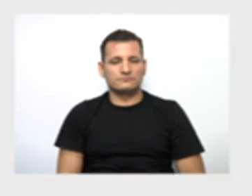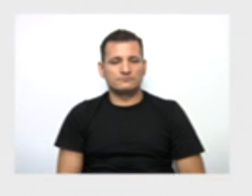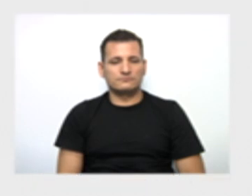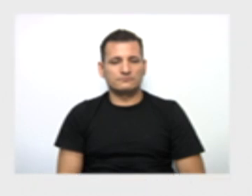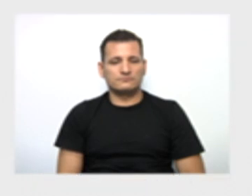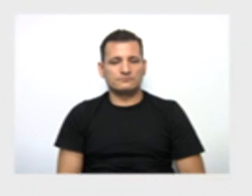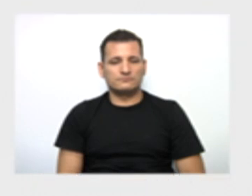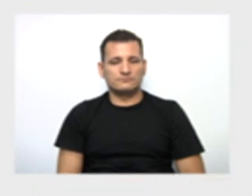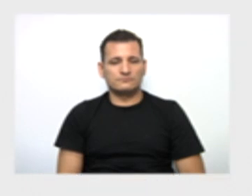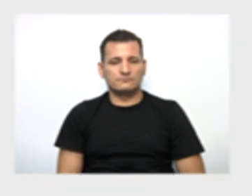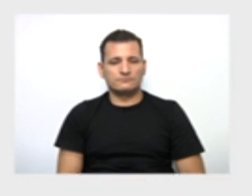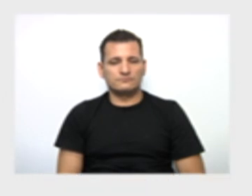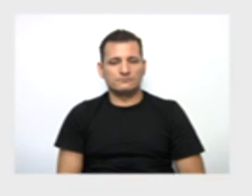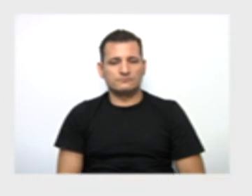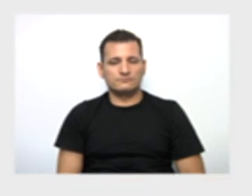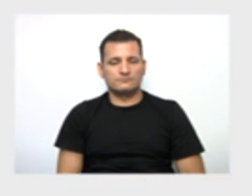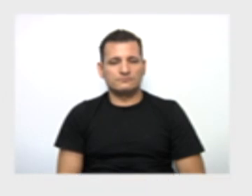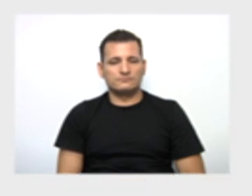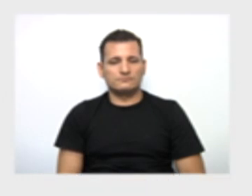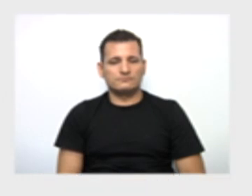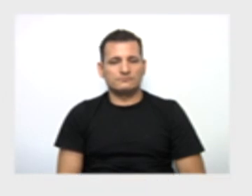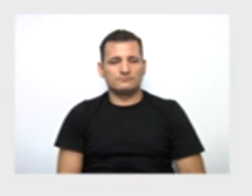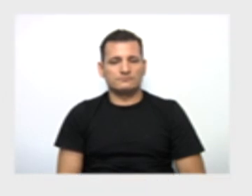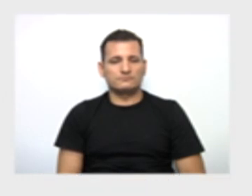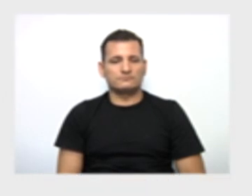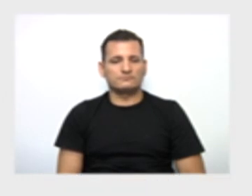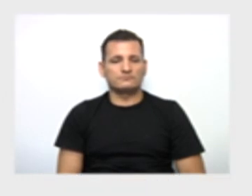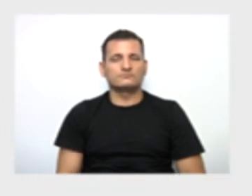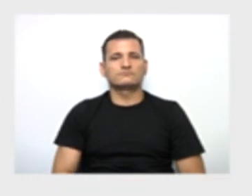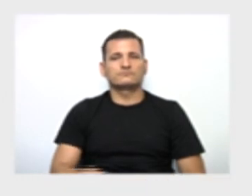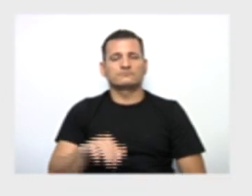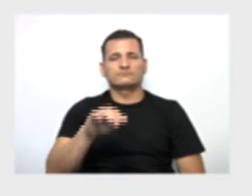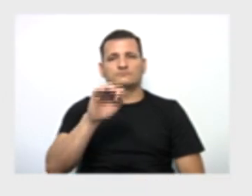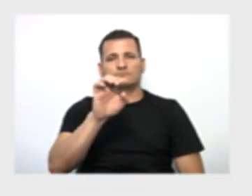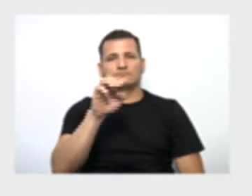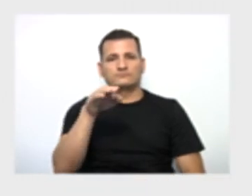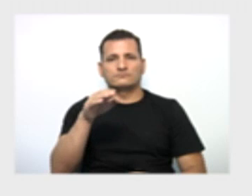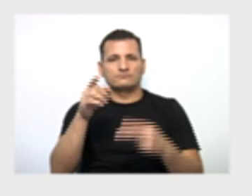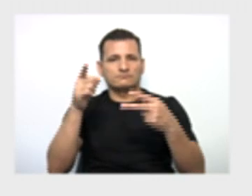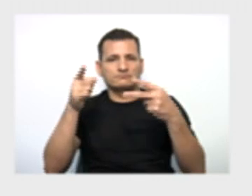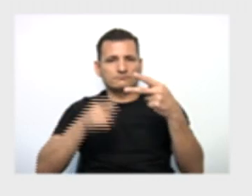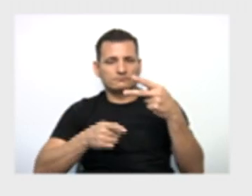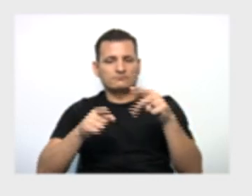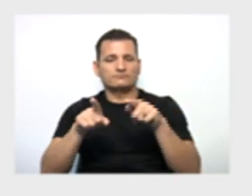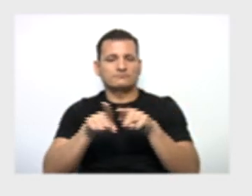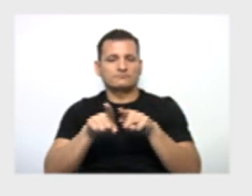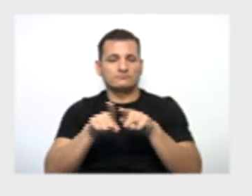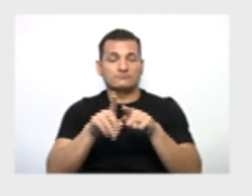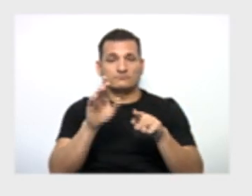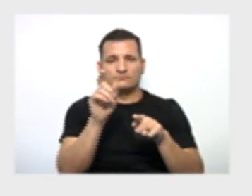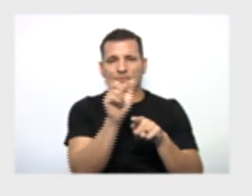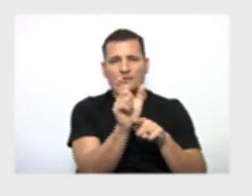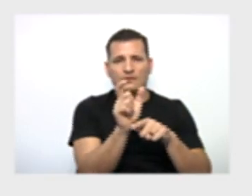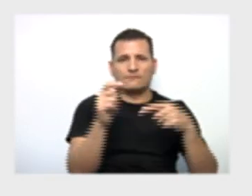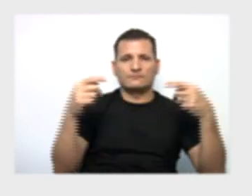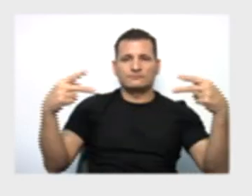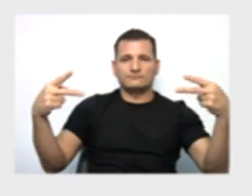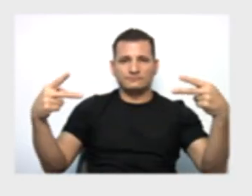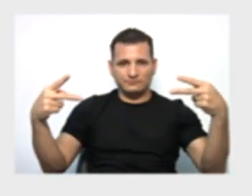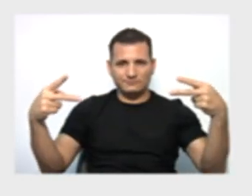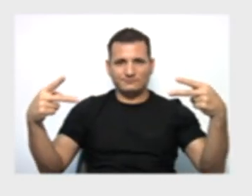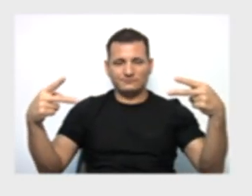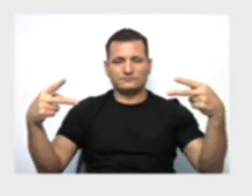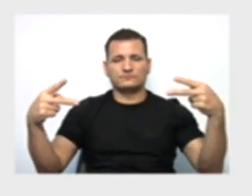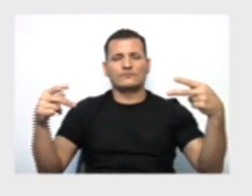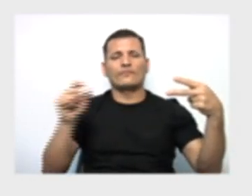E a tag em também tem o seu fechamento. Quando eu coloco a palavra entre duas tags, significa que o que está dentro